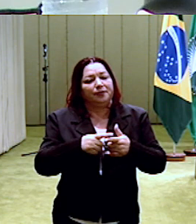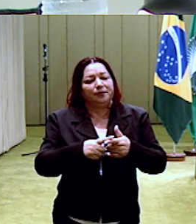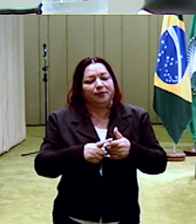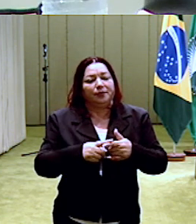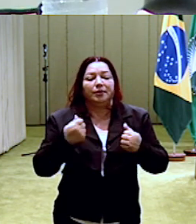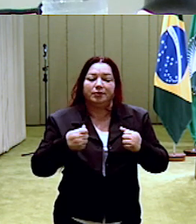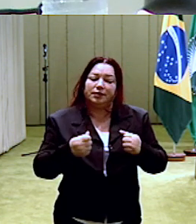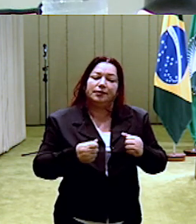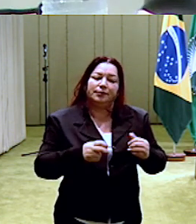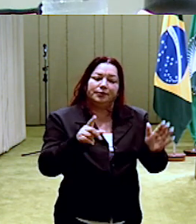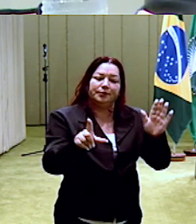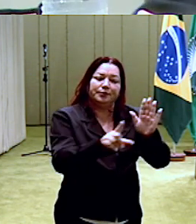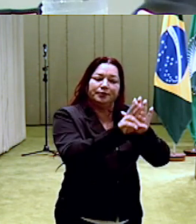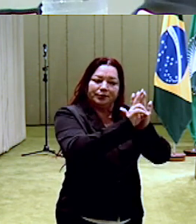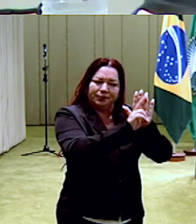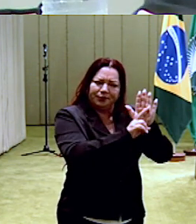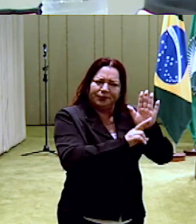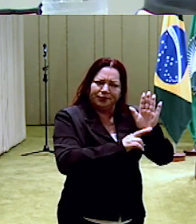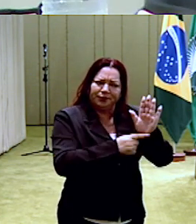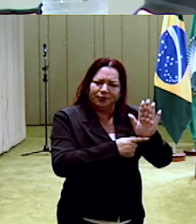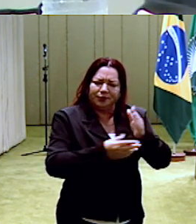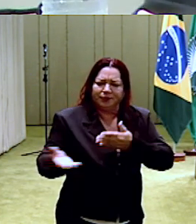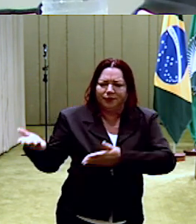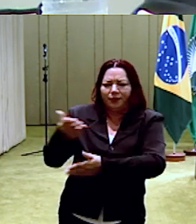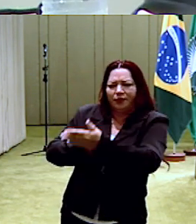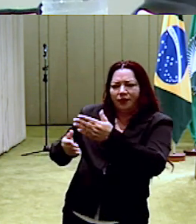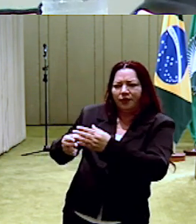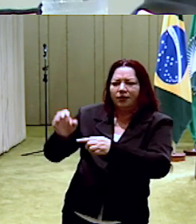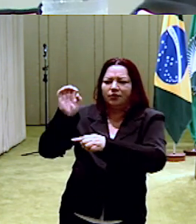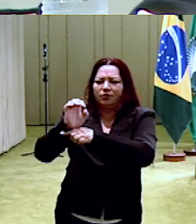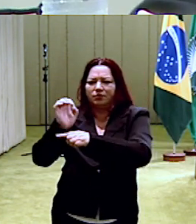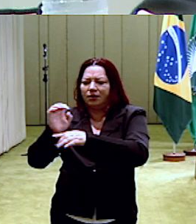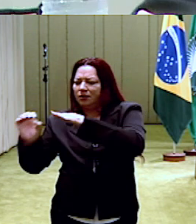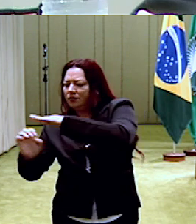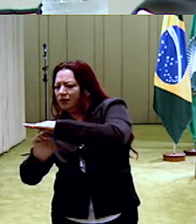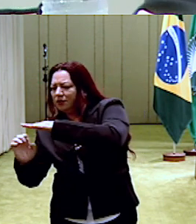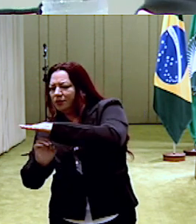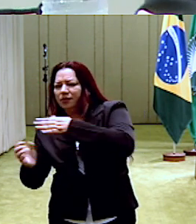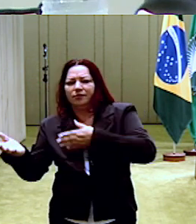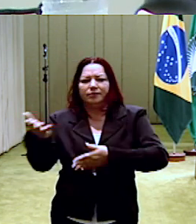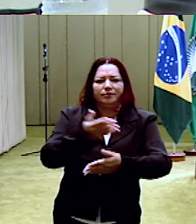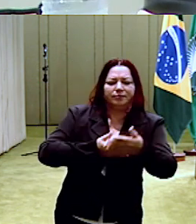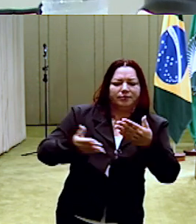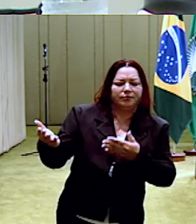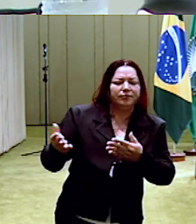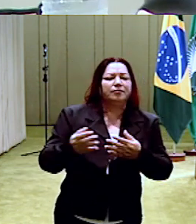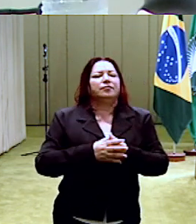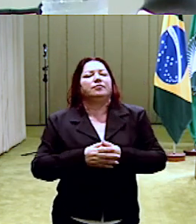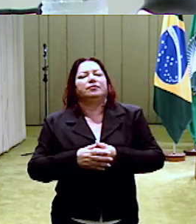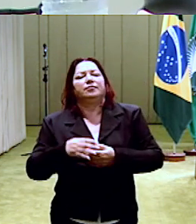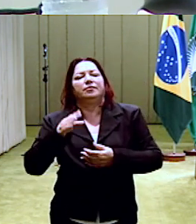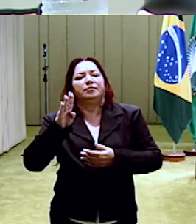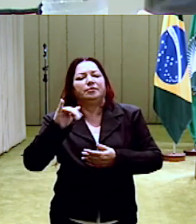de regulação e de autorregulação e de relação do Estado com as empresas, grandes conglomerados empresariais, as chamadas